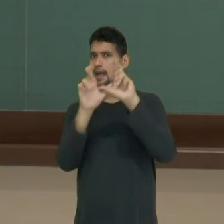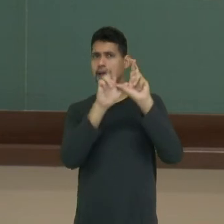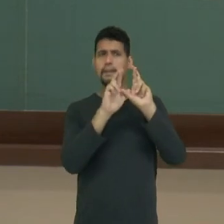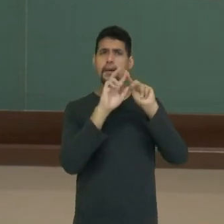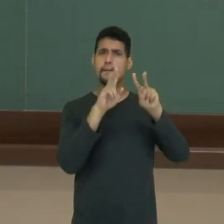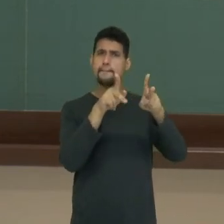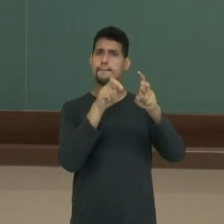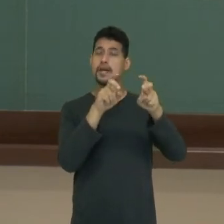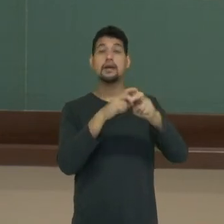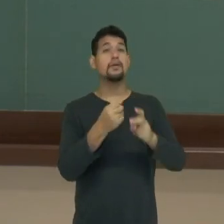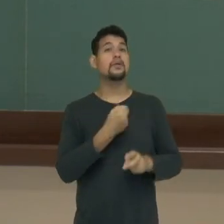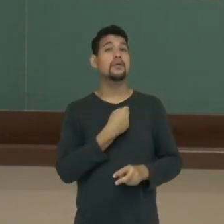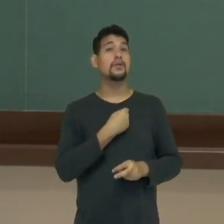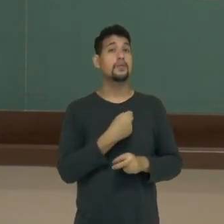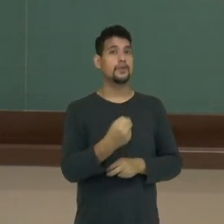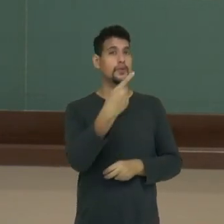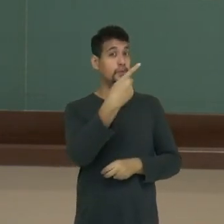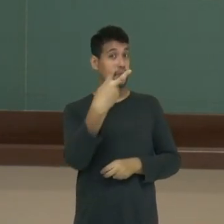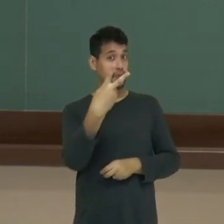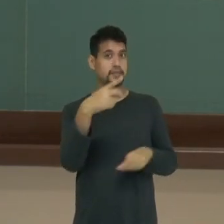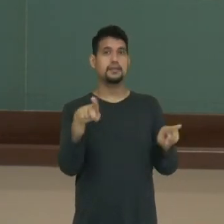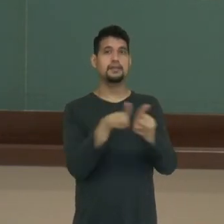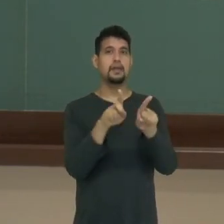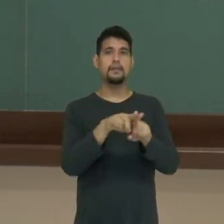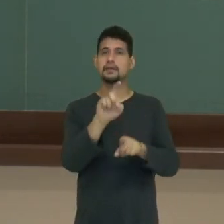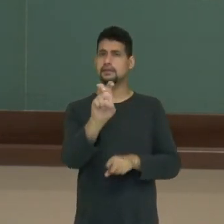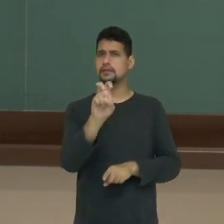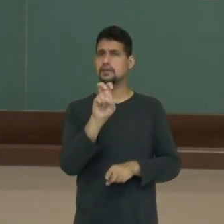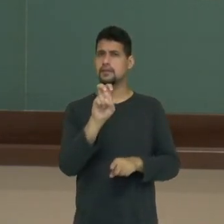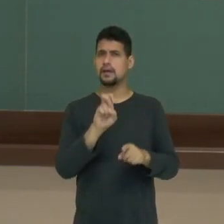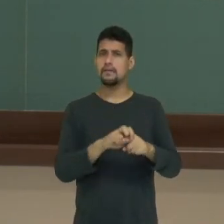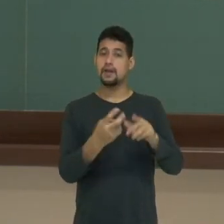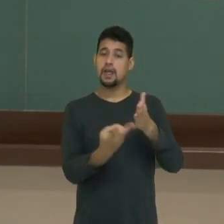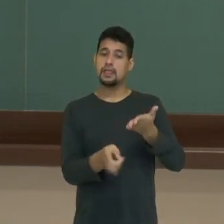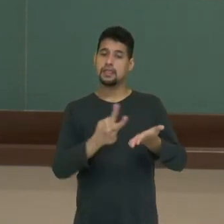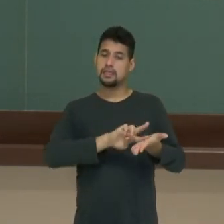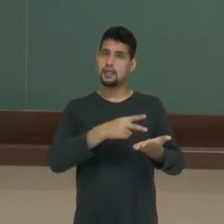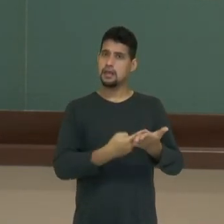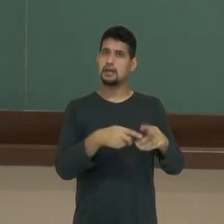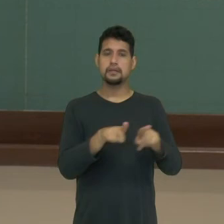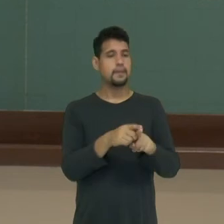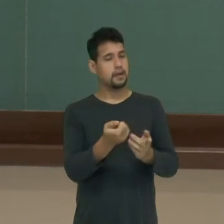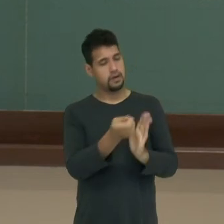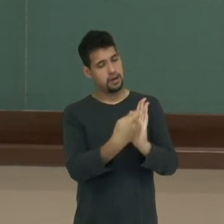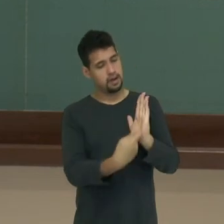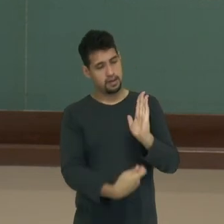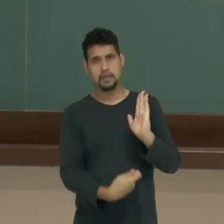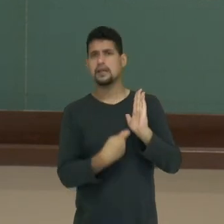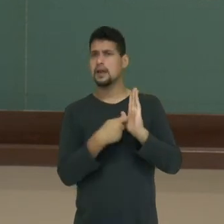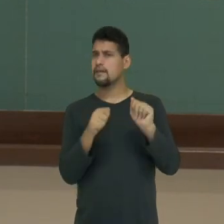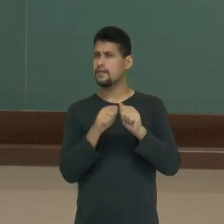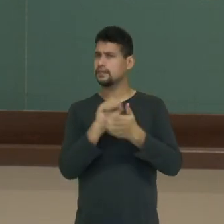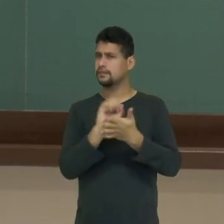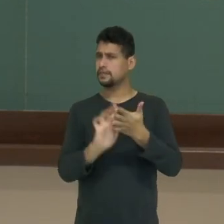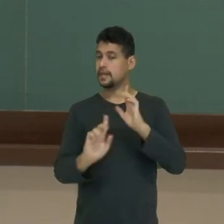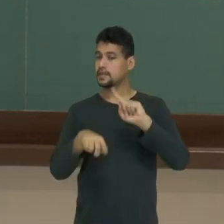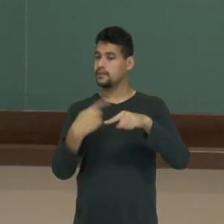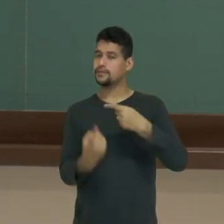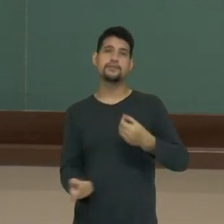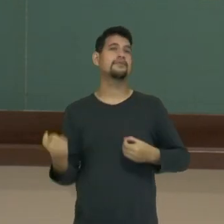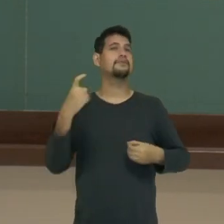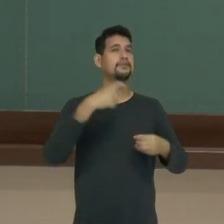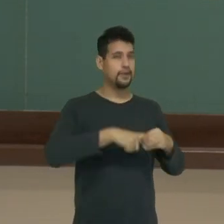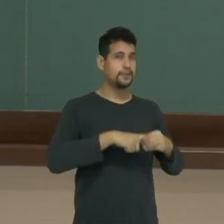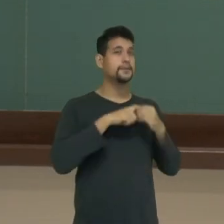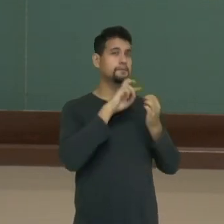observe esses números, o 12 e o 5. Transcreva o exercício aí no seu caderno, resolva e nós já